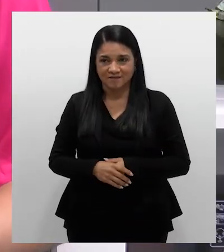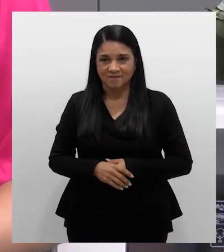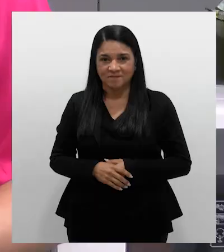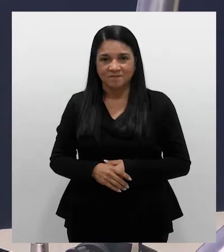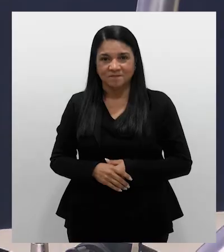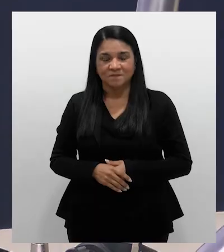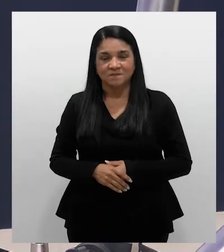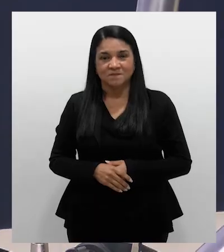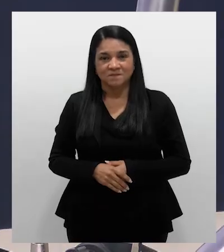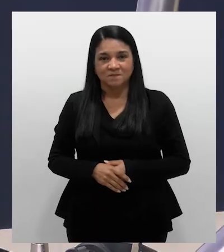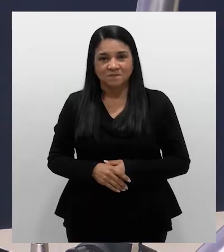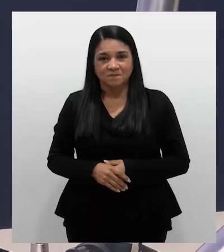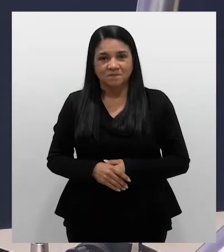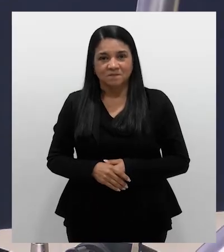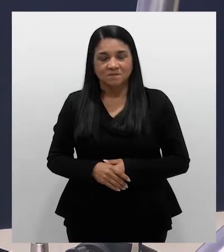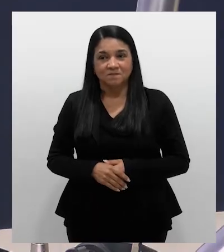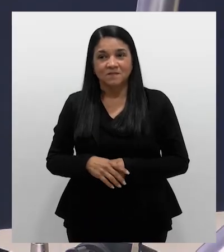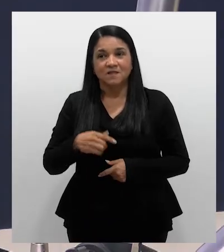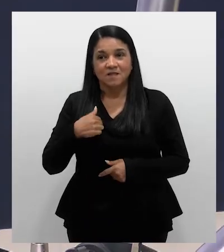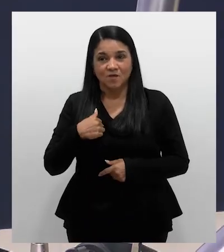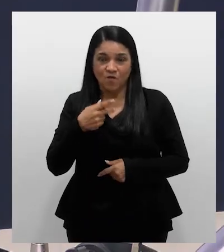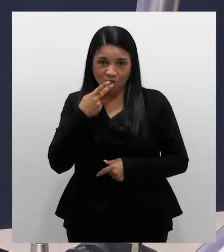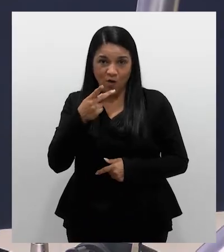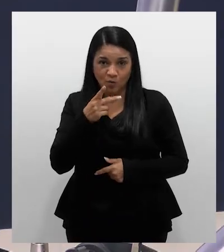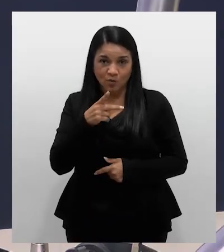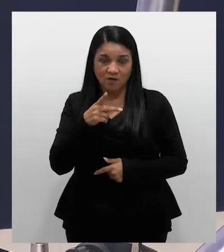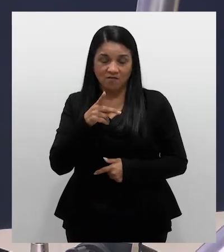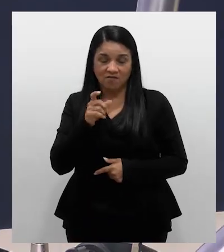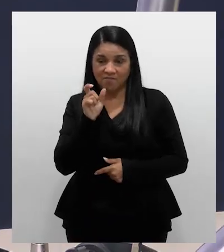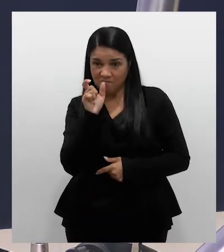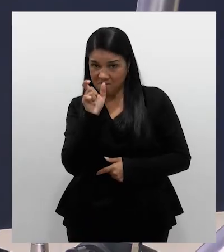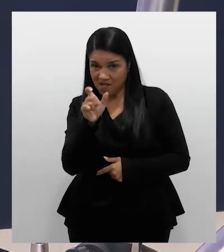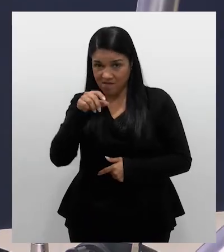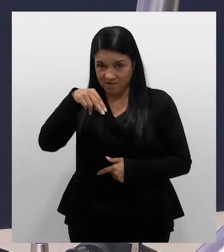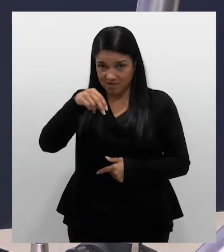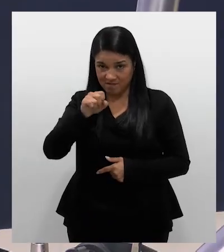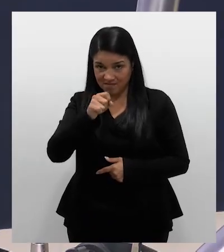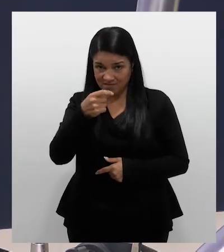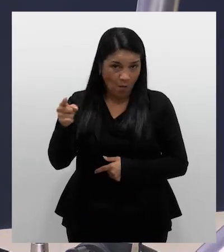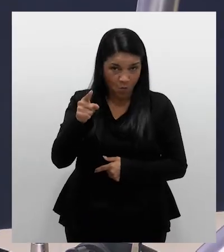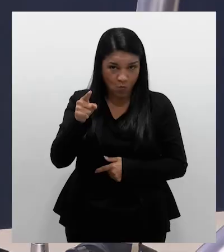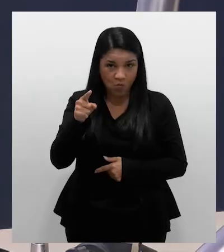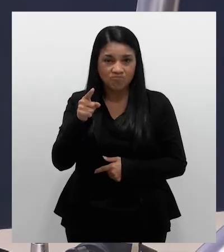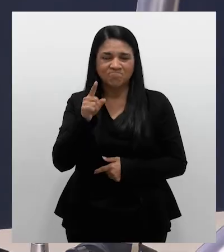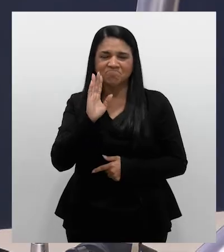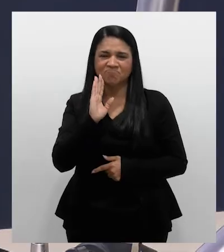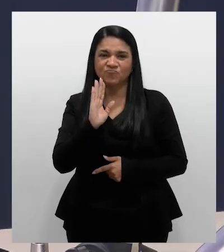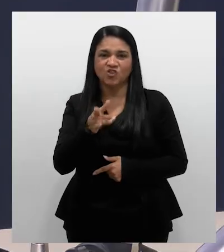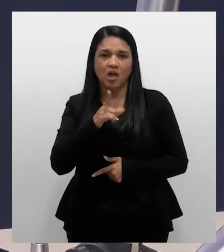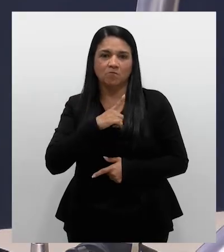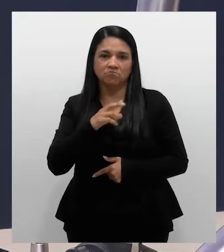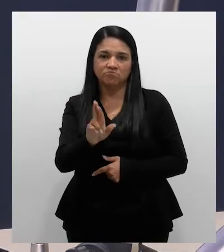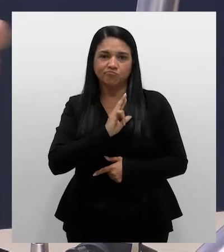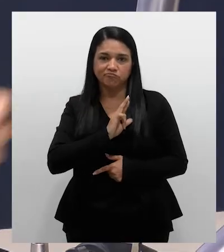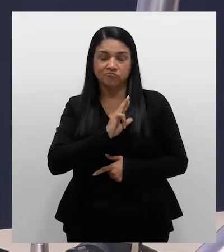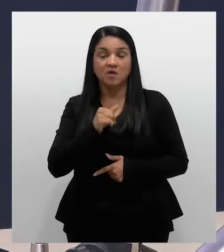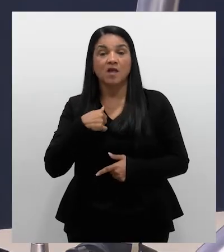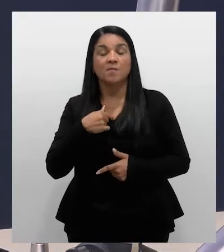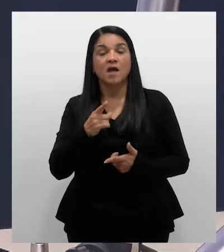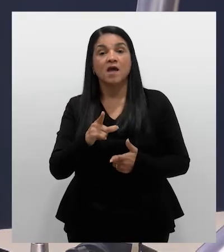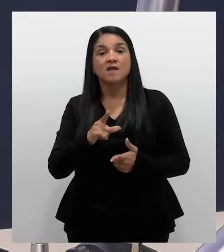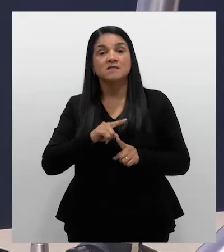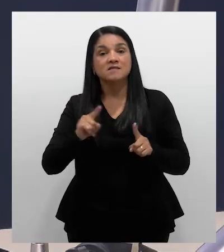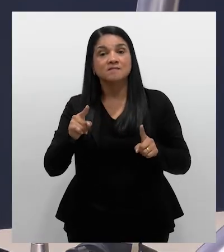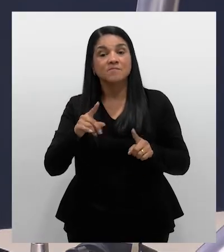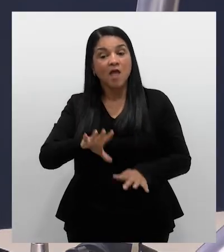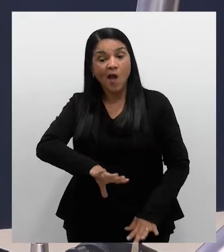coragem? Sim. A gente sempre fala que o não é garantido, né? Mas tirando toda esses